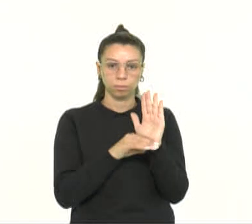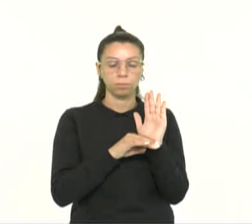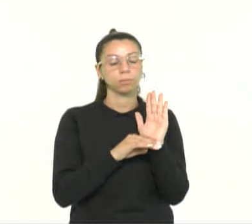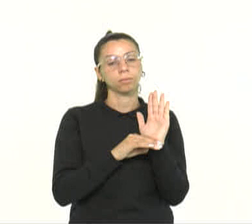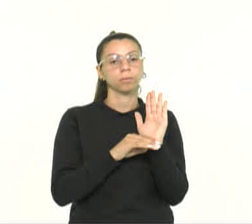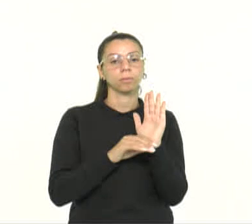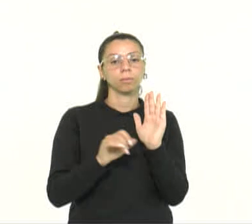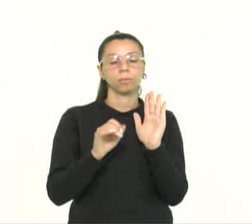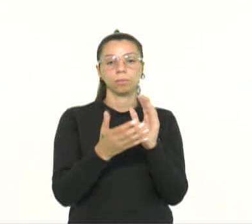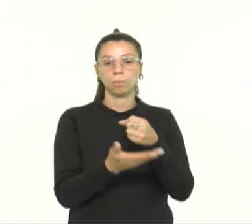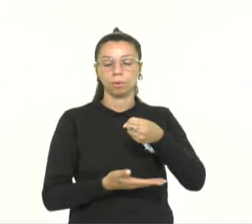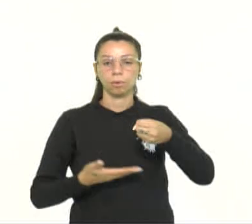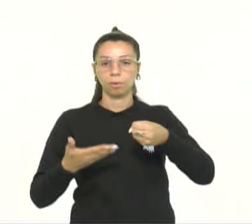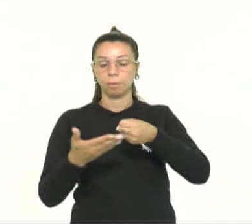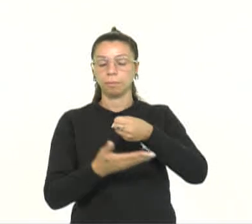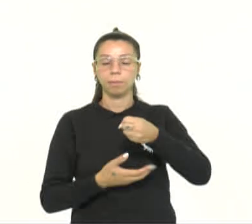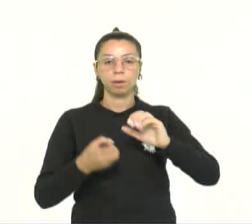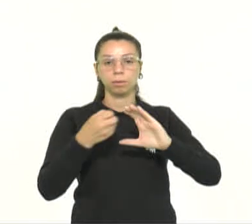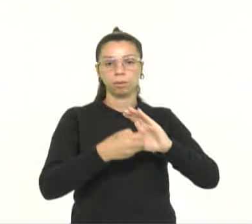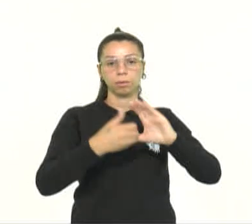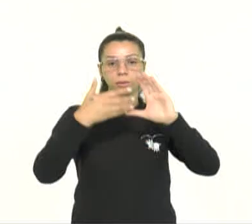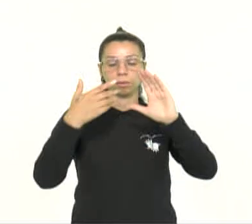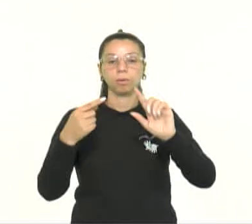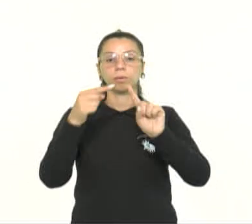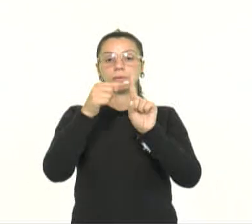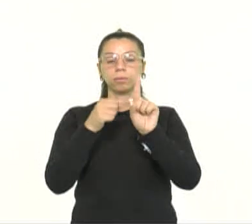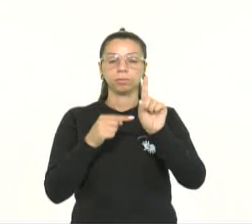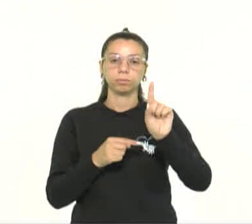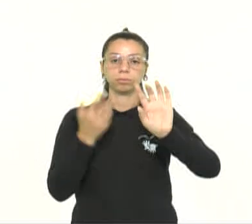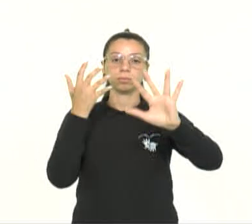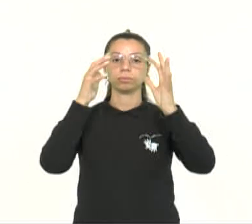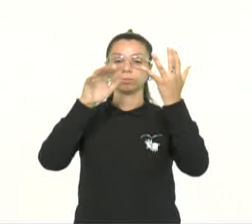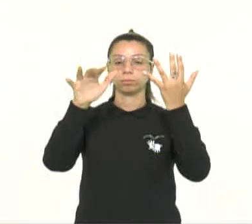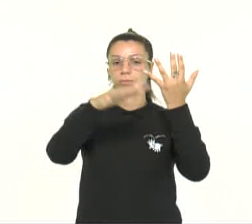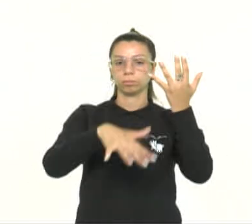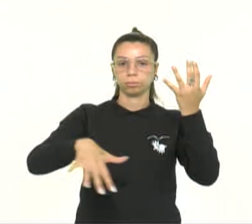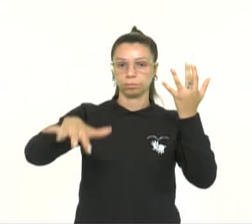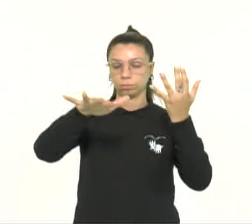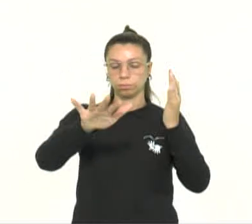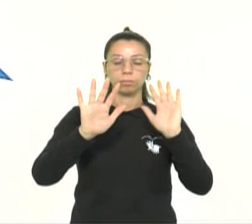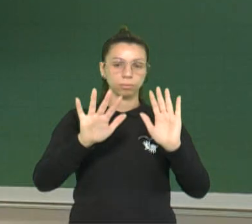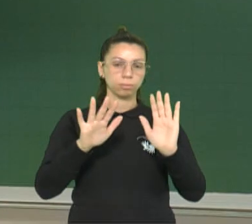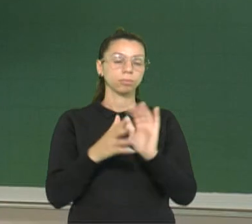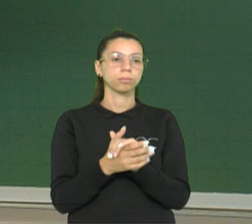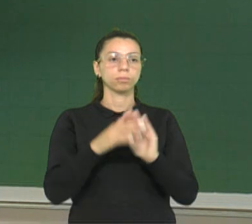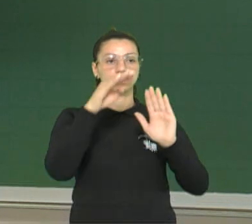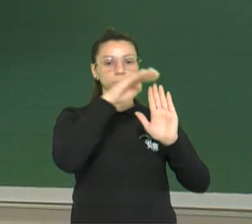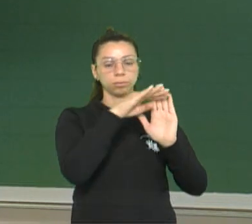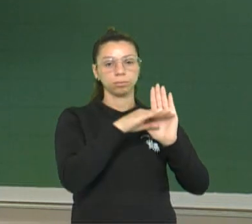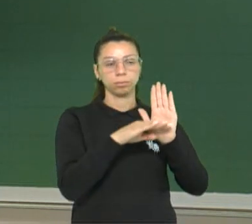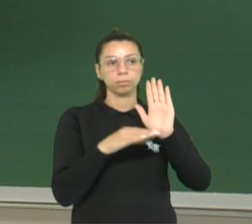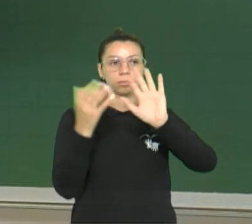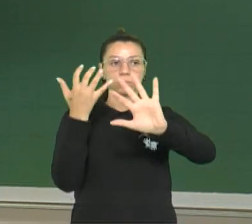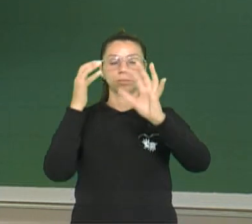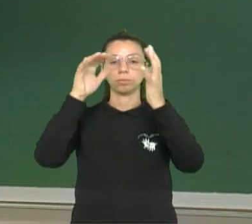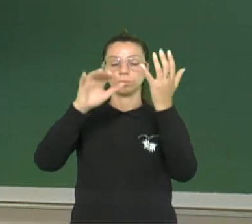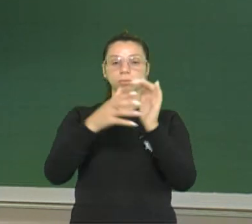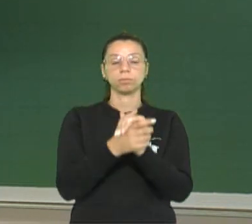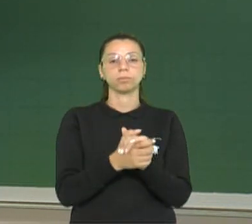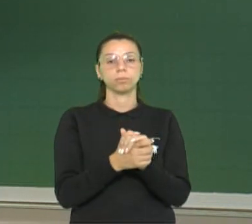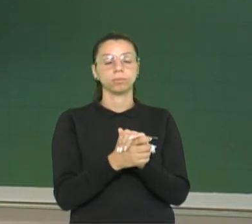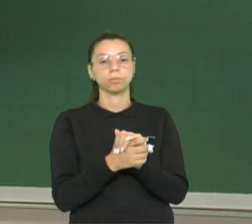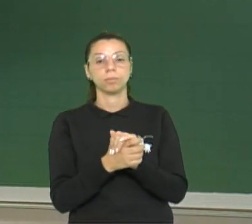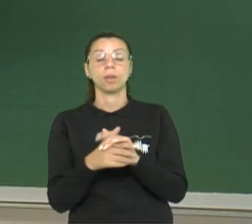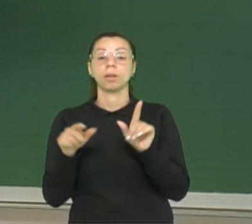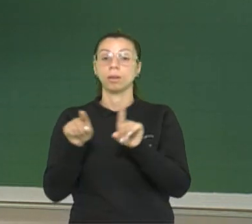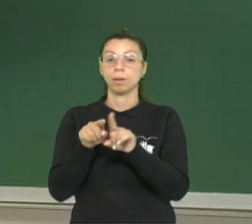atributos básicos que servem para definir o tipo climático de uma determinada região. Então nós vamos ter os elementos do clima, que são temperatura,